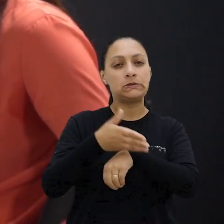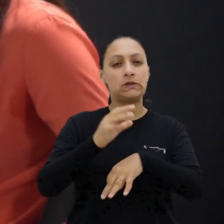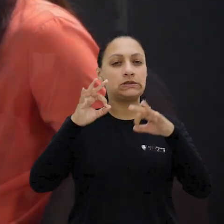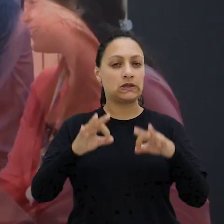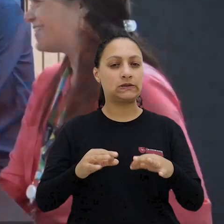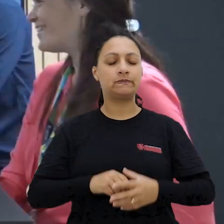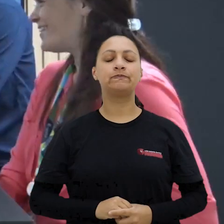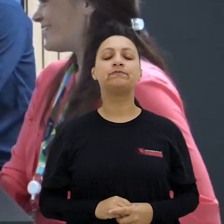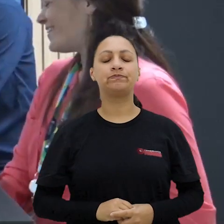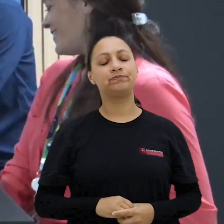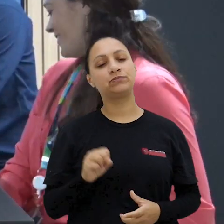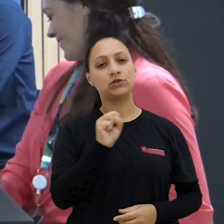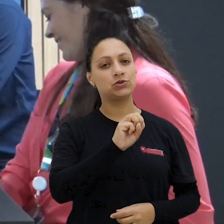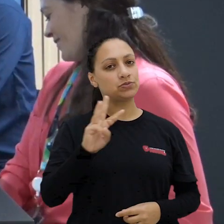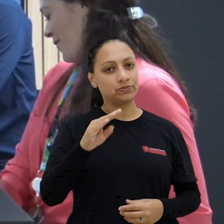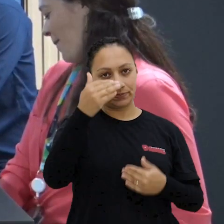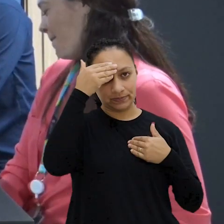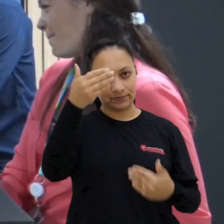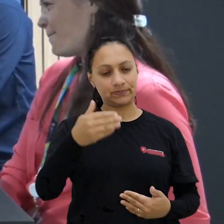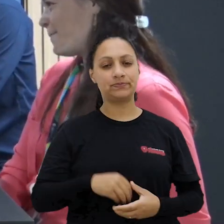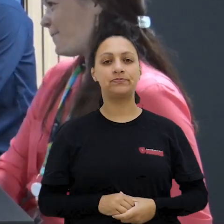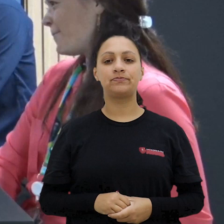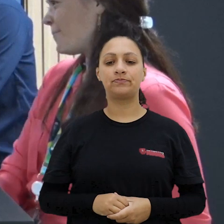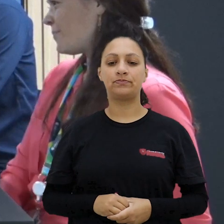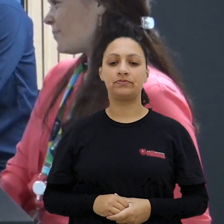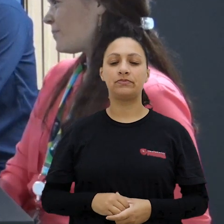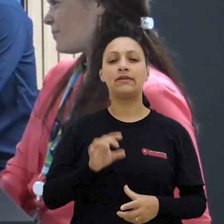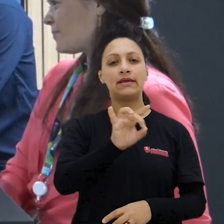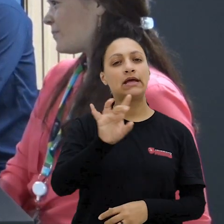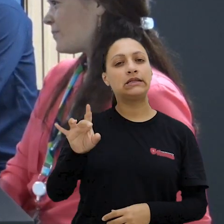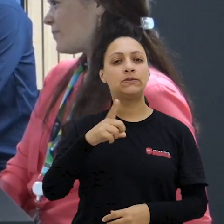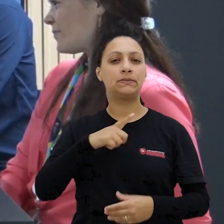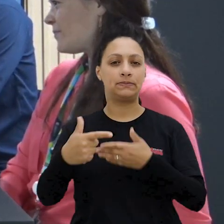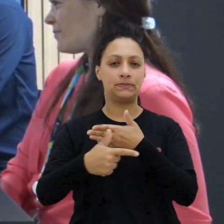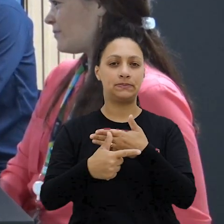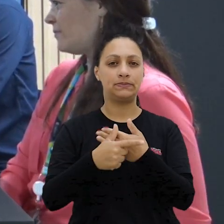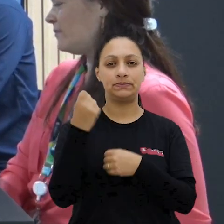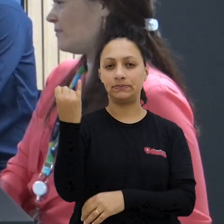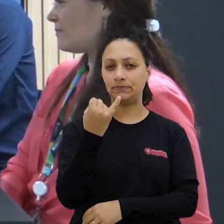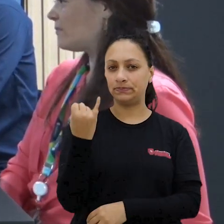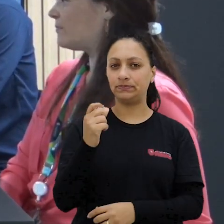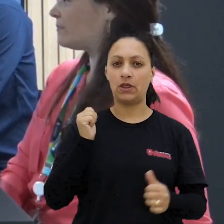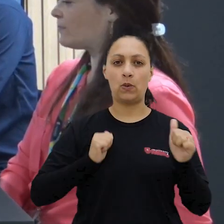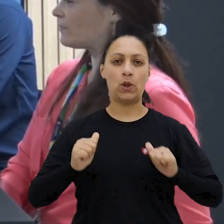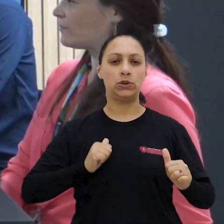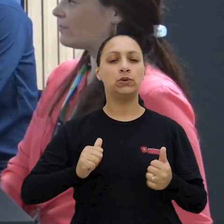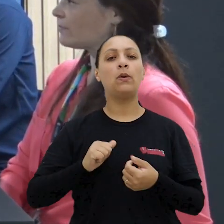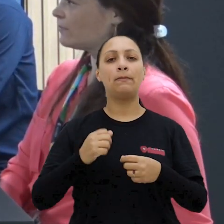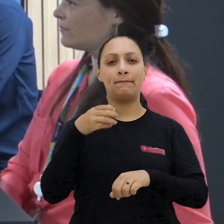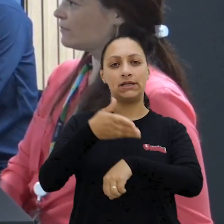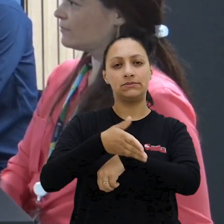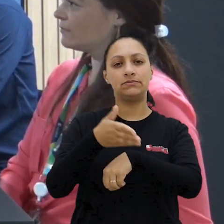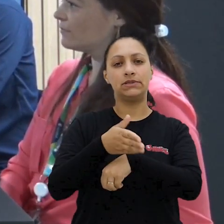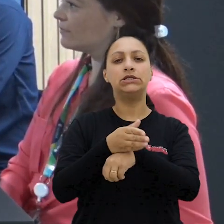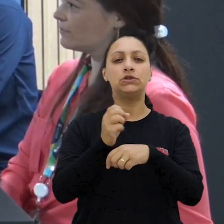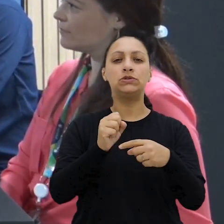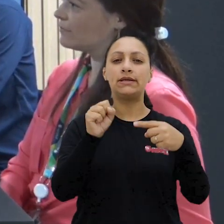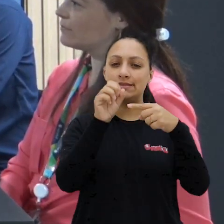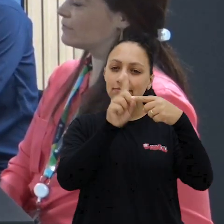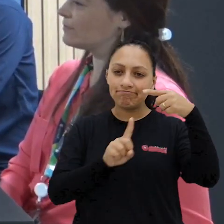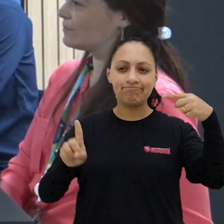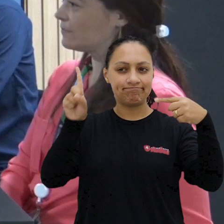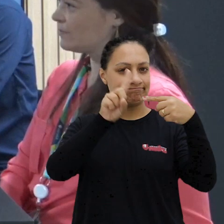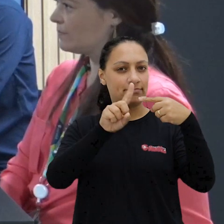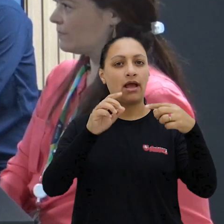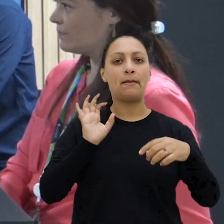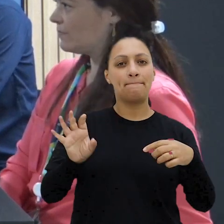certeza. Show! Obrigada, então. Cada um de vocês tem um papel super importante, é um ator desse ecossistema, e essa palavra a gente vai